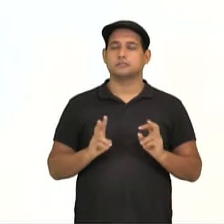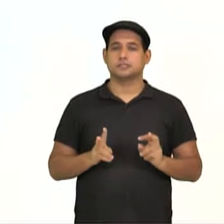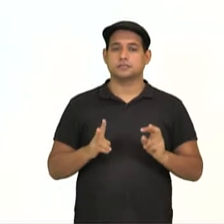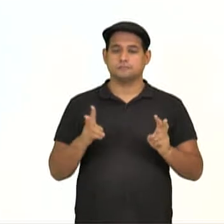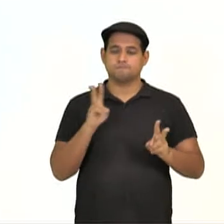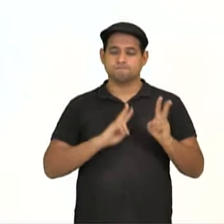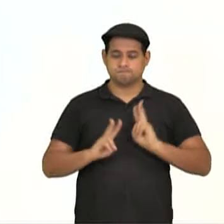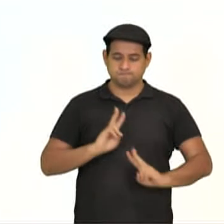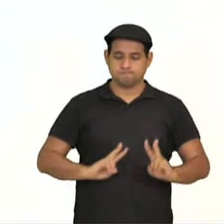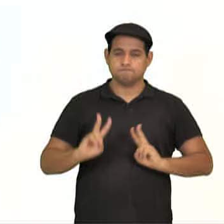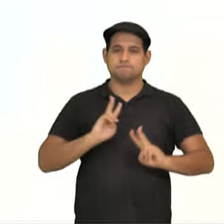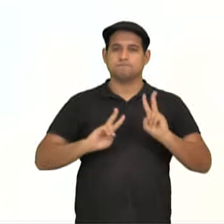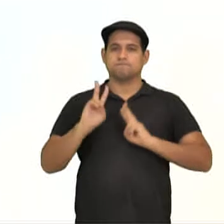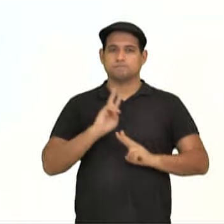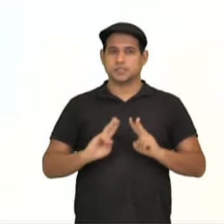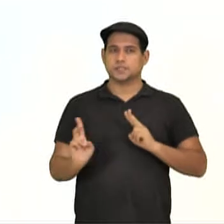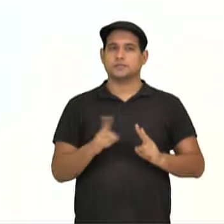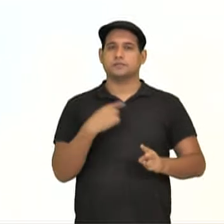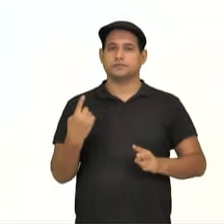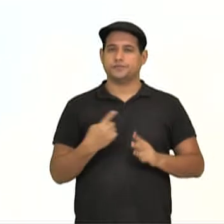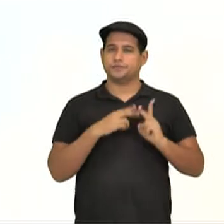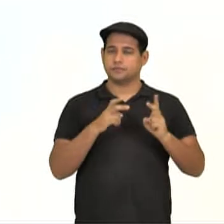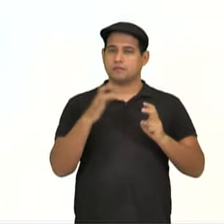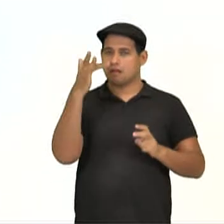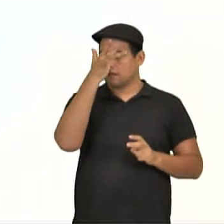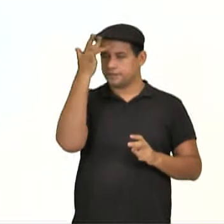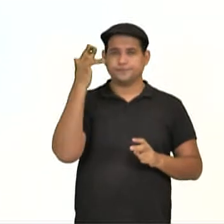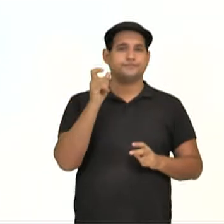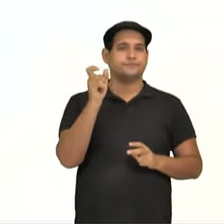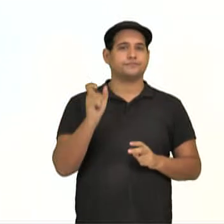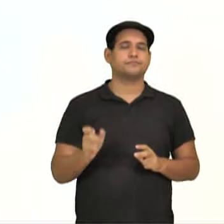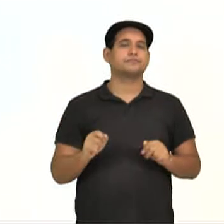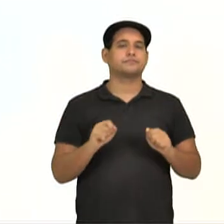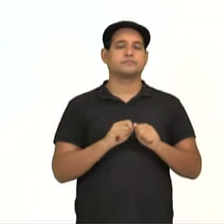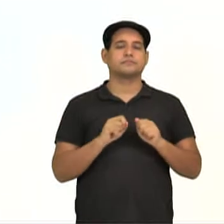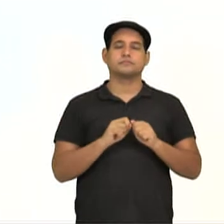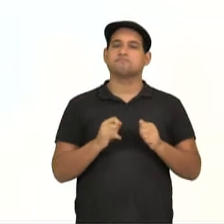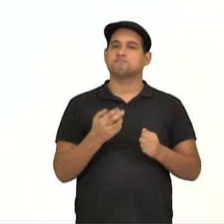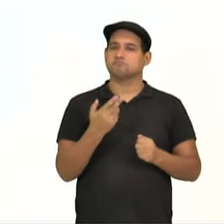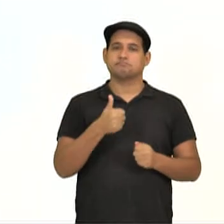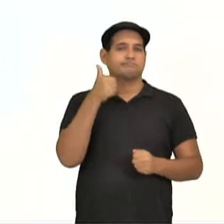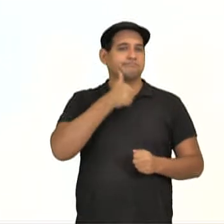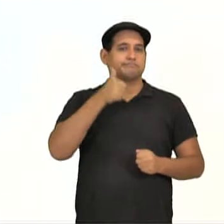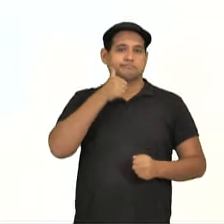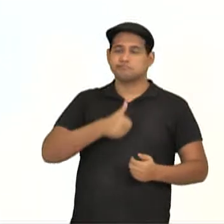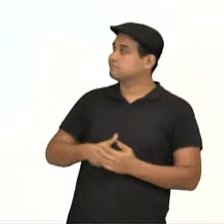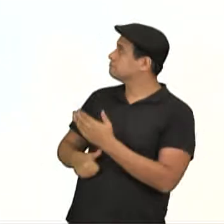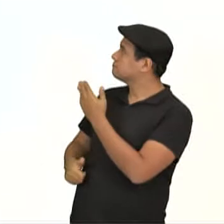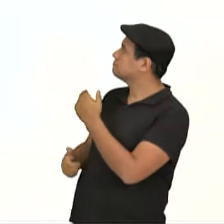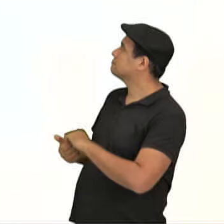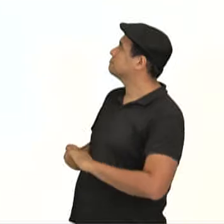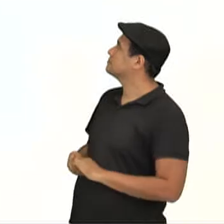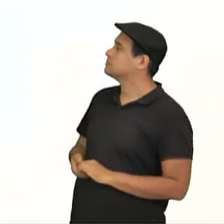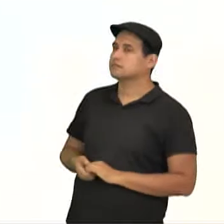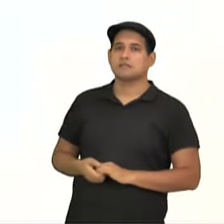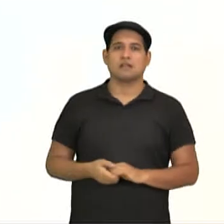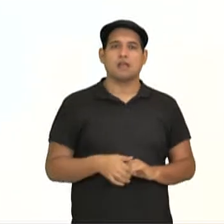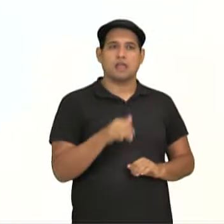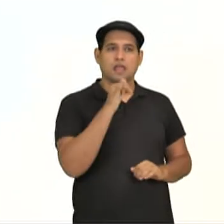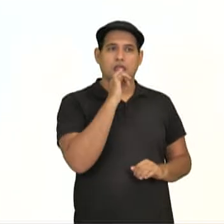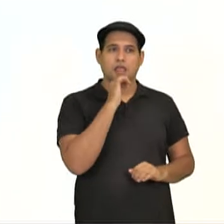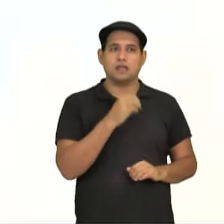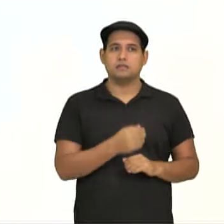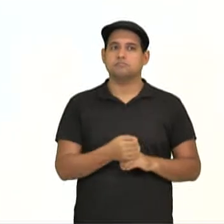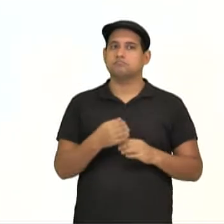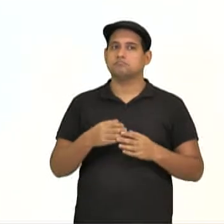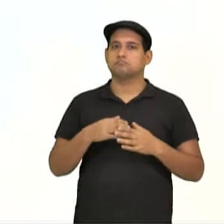alerta. Então, nós comumente vemos as pessoas meditando da forma que a moça está aqui na imagem, né? Com essa posição com